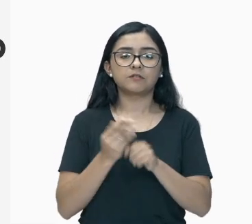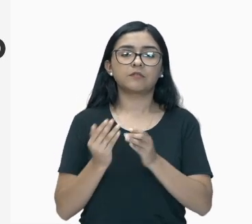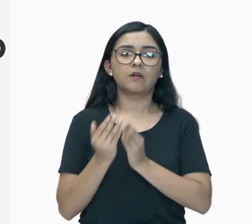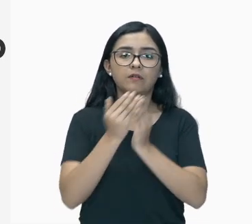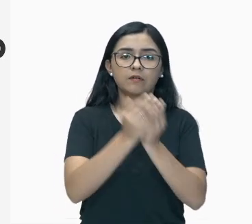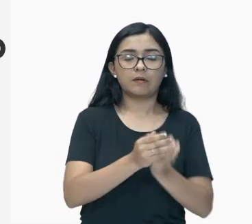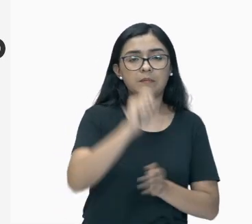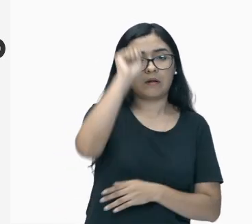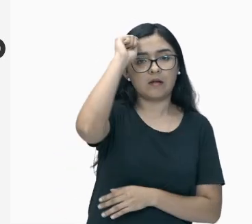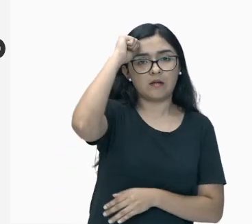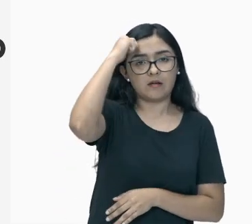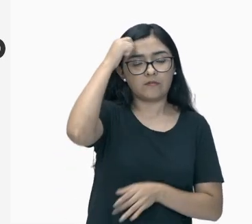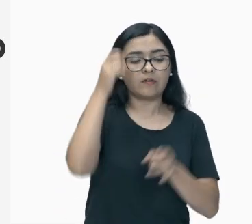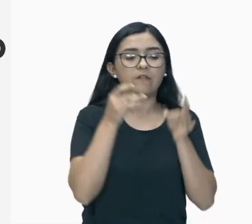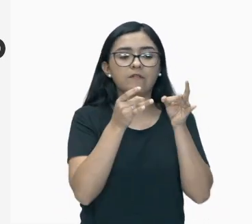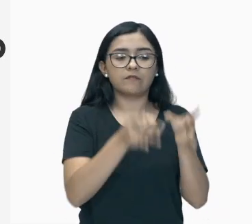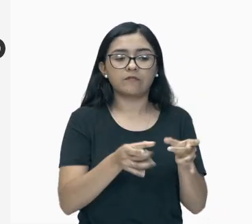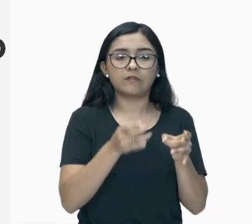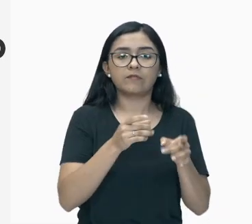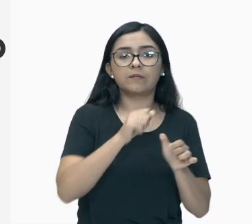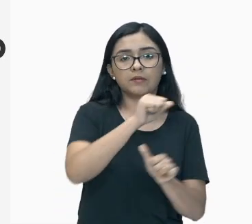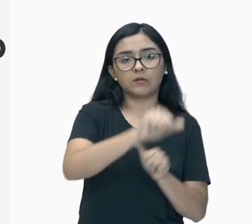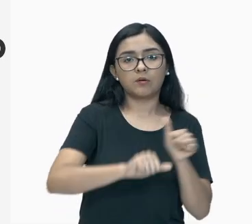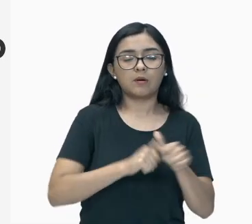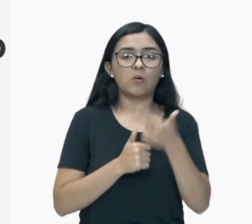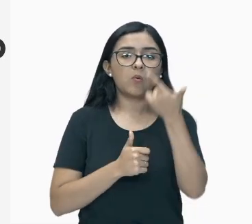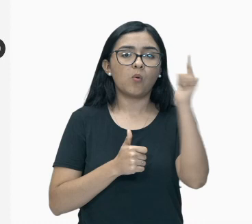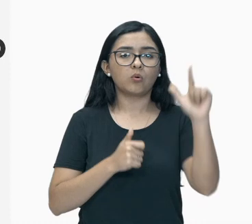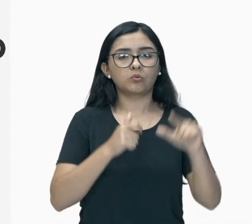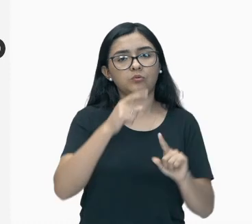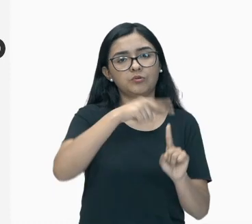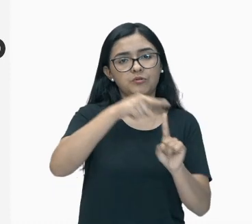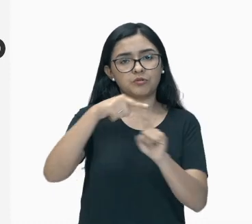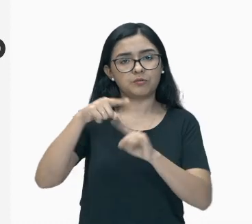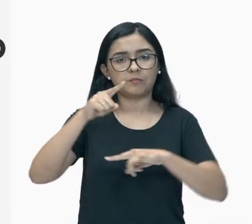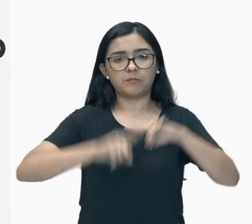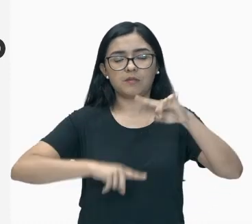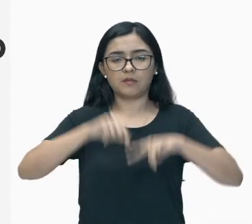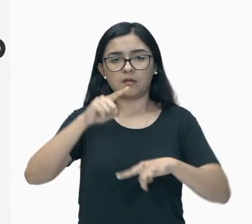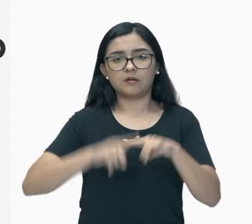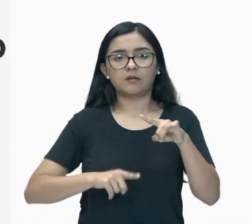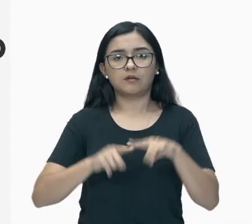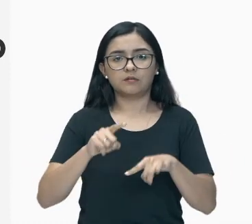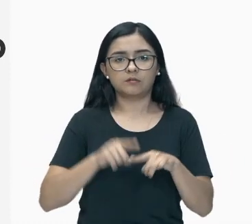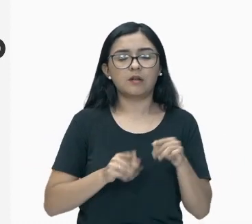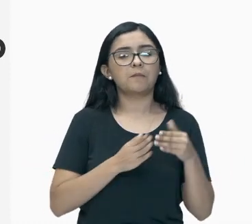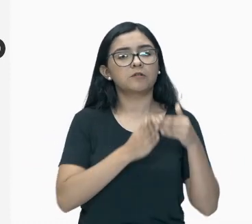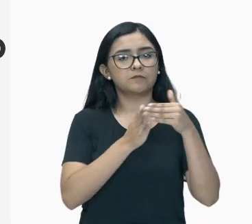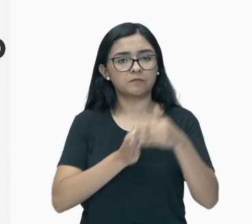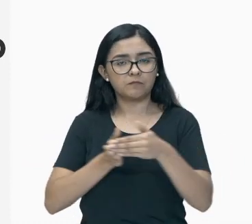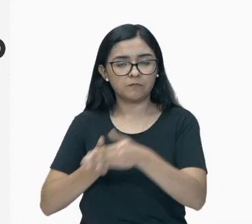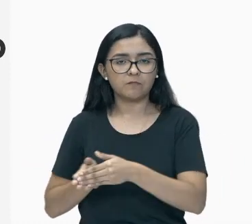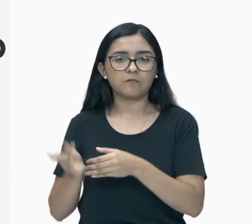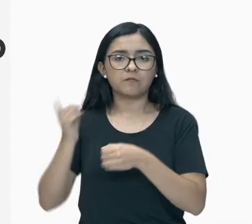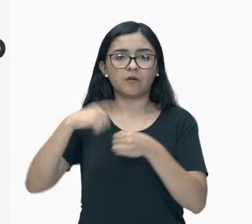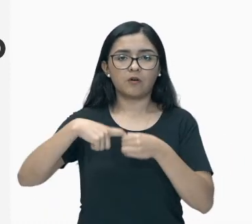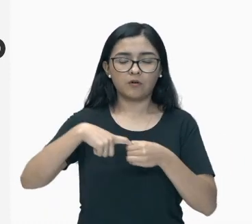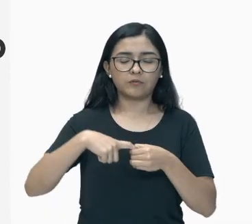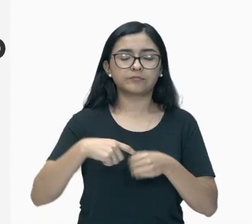vender isso lá, trocar por ouro ou por outras mercadorias, volta para as Antilhas novamente, e aí